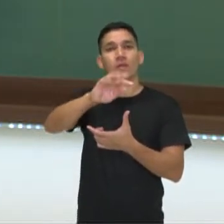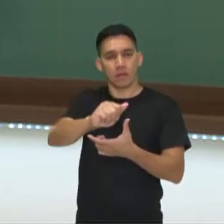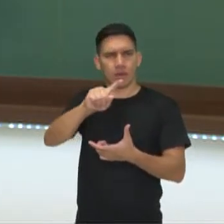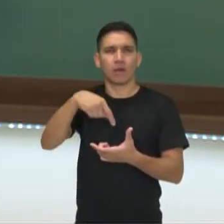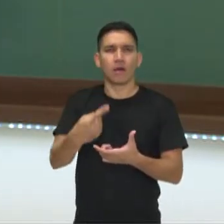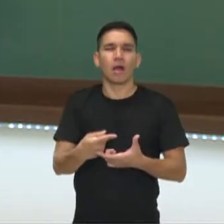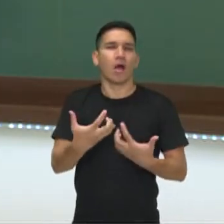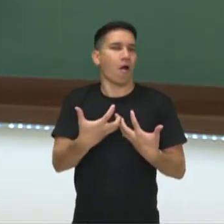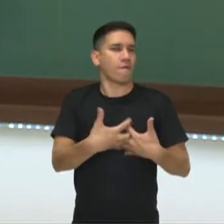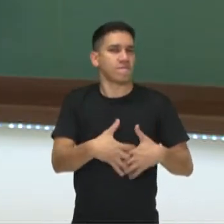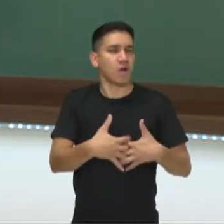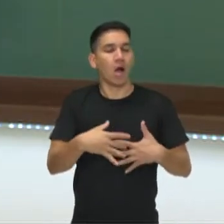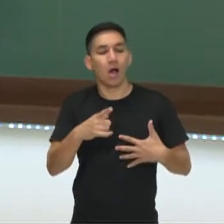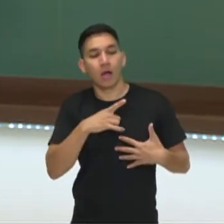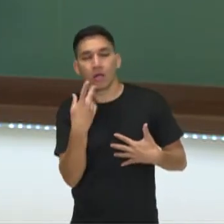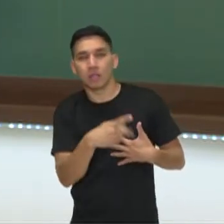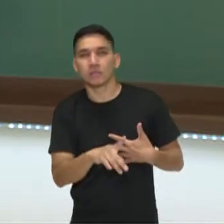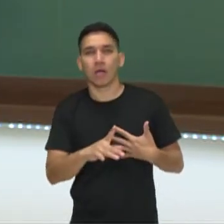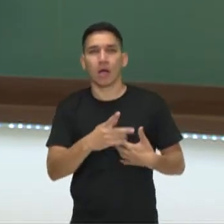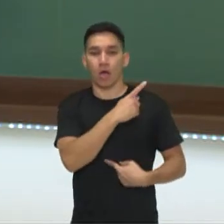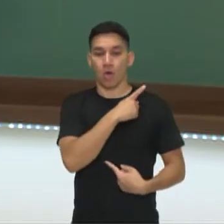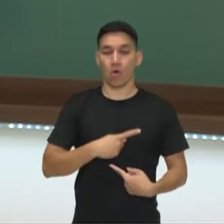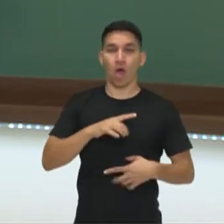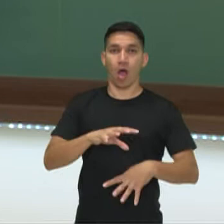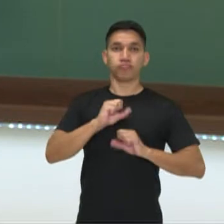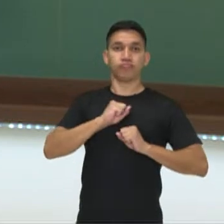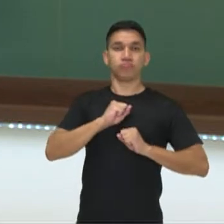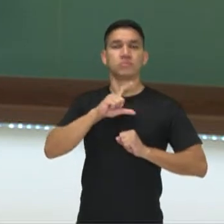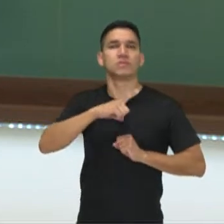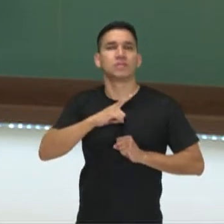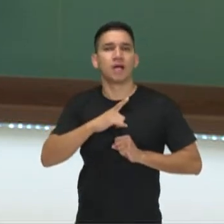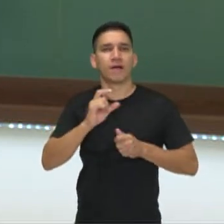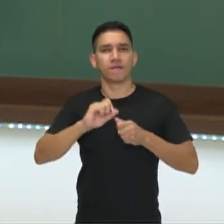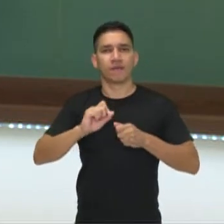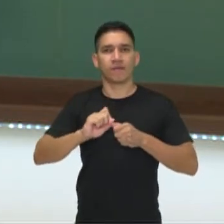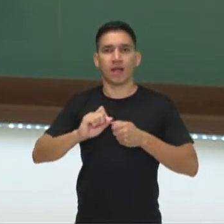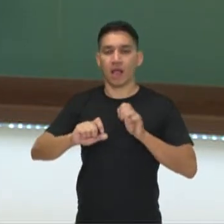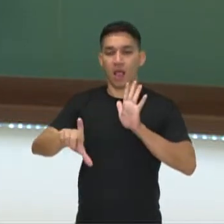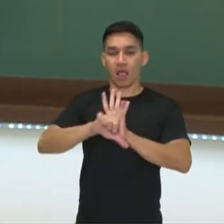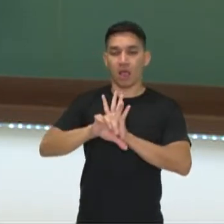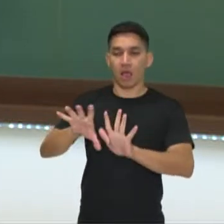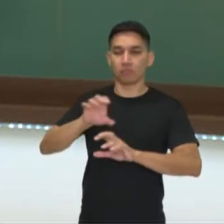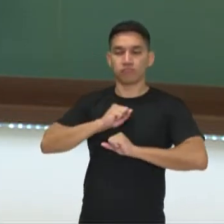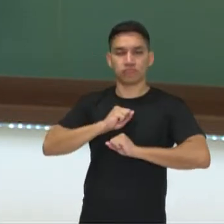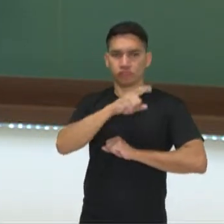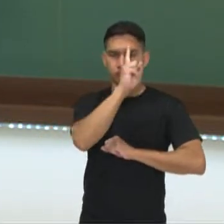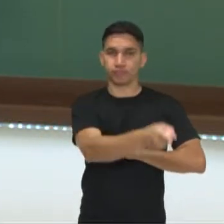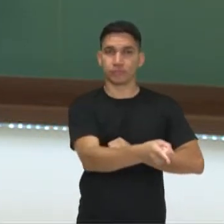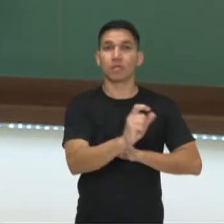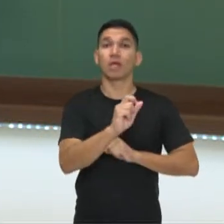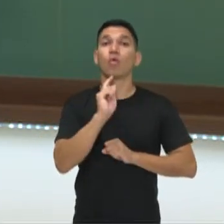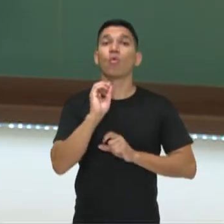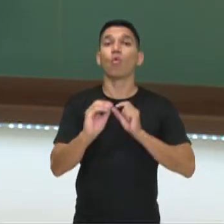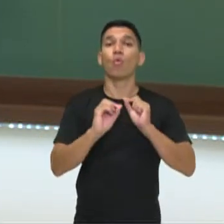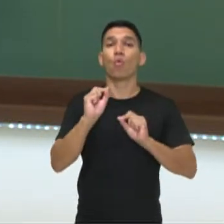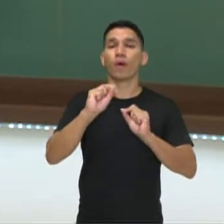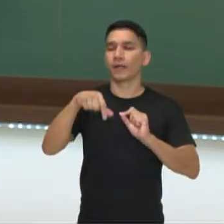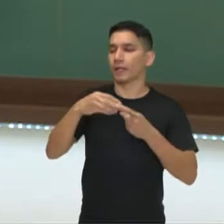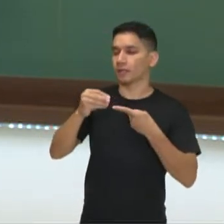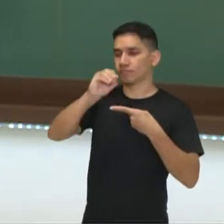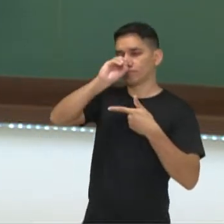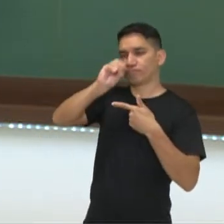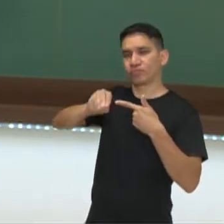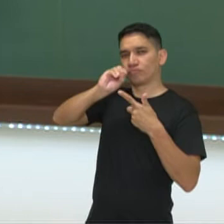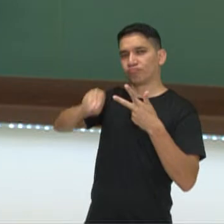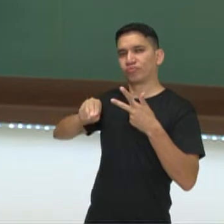função, entre aspas, né, do governo, né, do poder, que executa a questão das leis, ele acaba, né, desprestigiando outros poderes porque